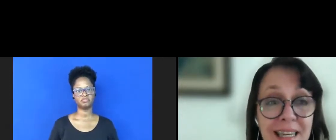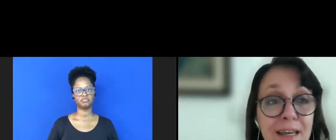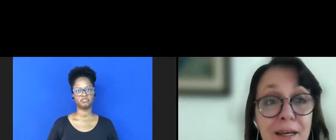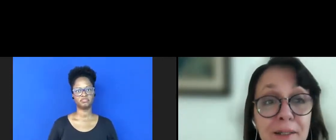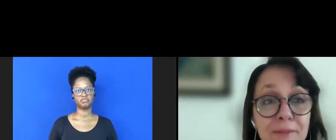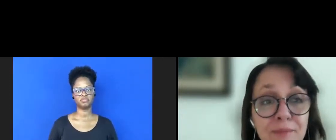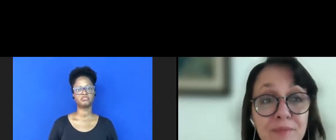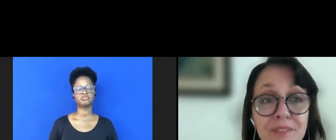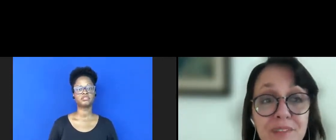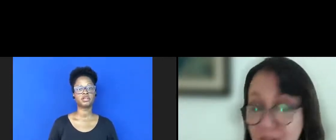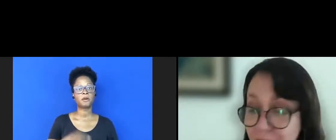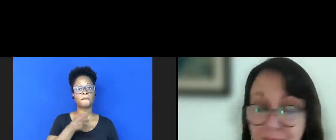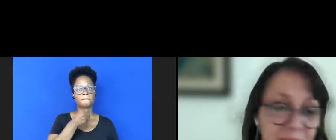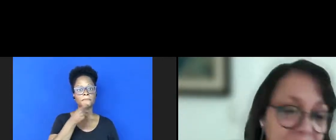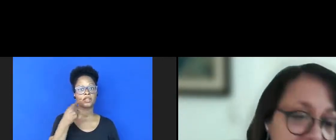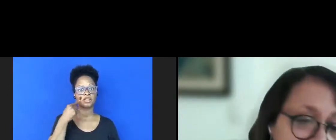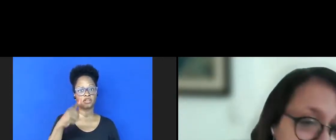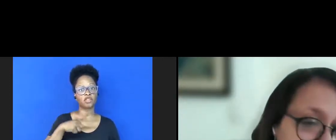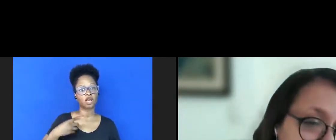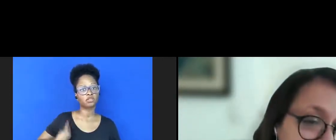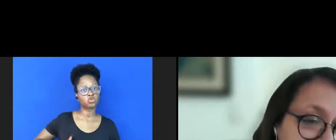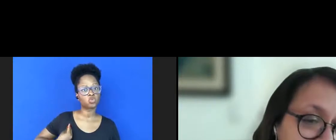Cristiana tinha visto aqui conosco.